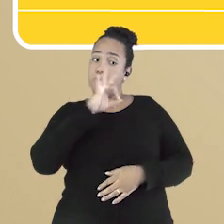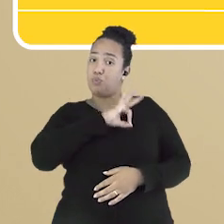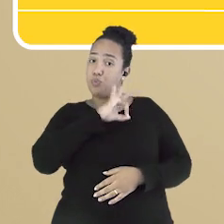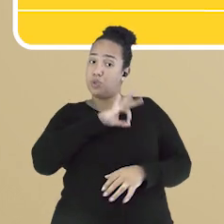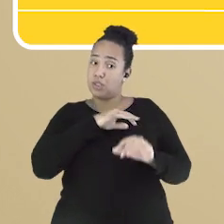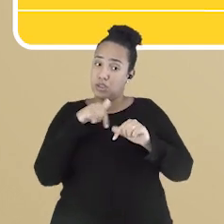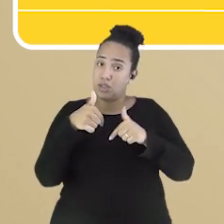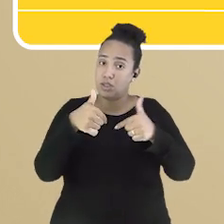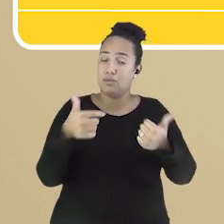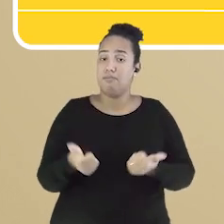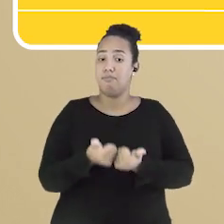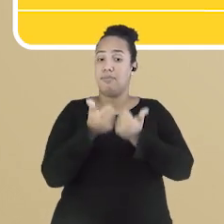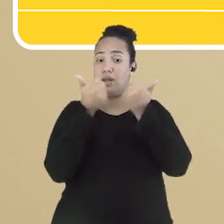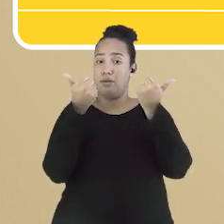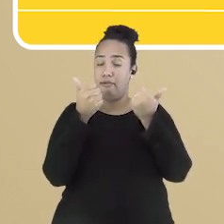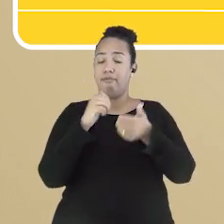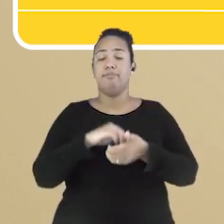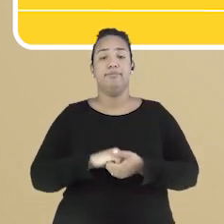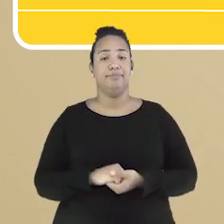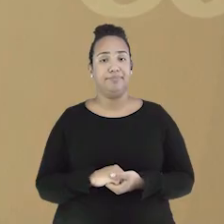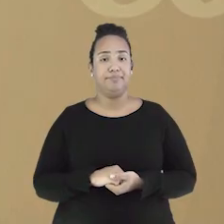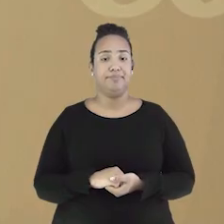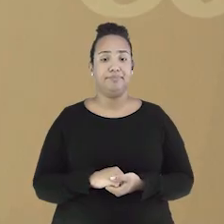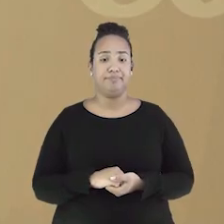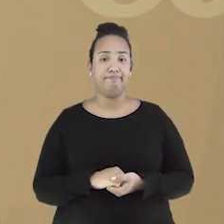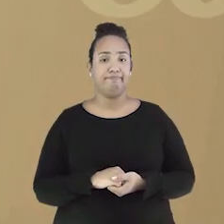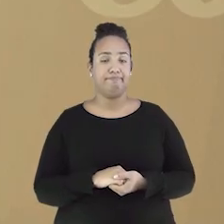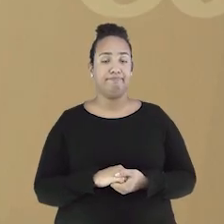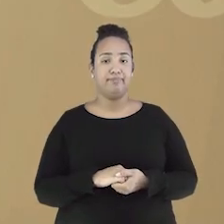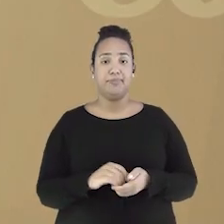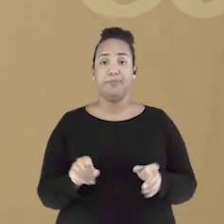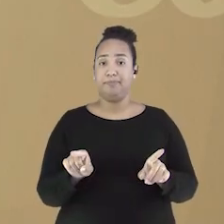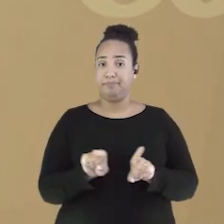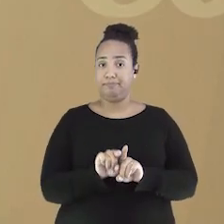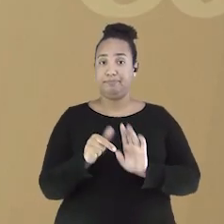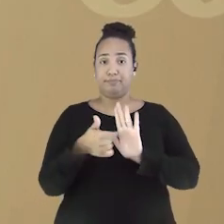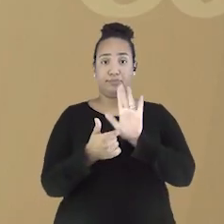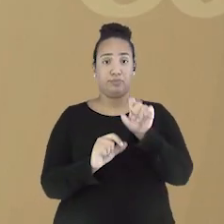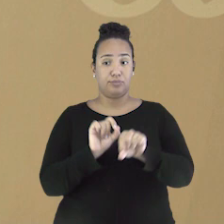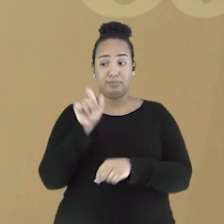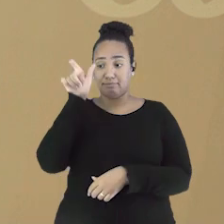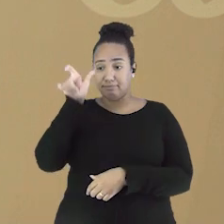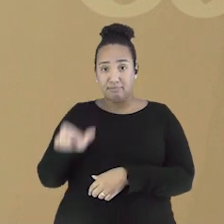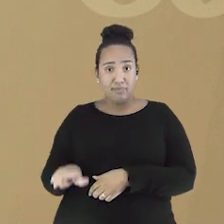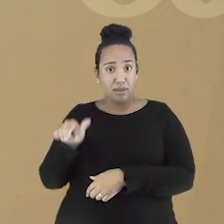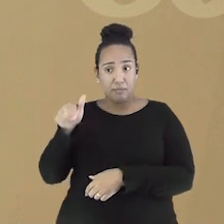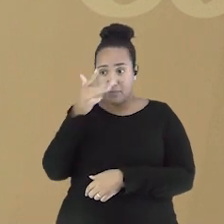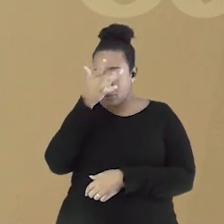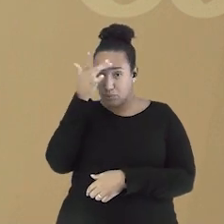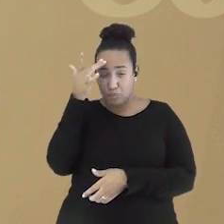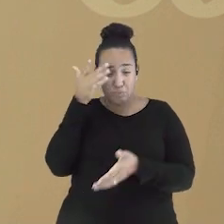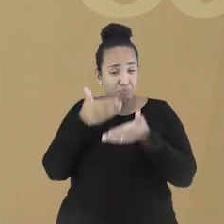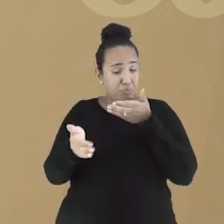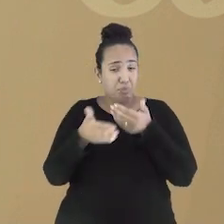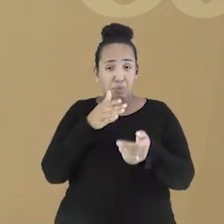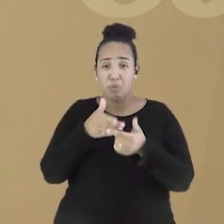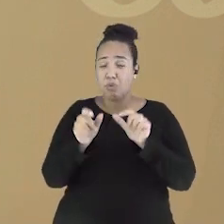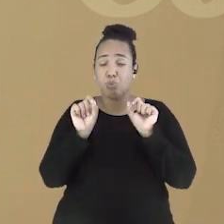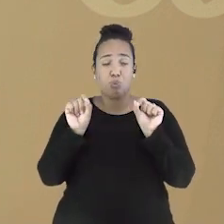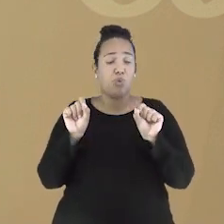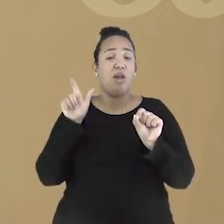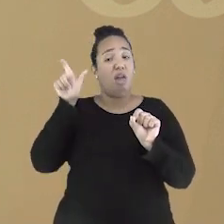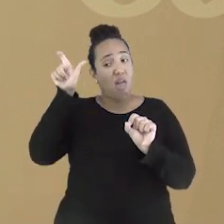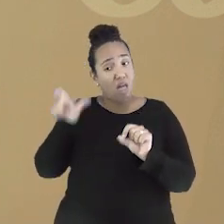mais efetivas que previnam finais trágicos. Ao destacar que a vítima, independente das circunstâncias, é uma vítima, o